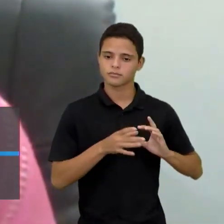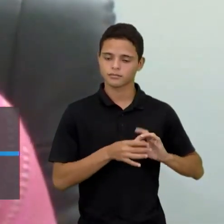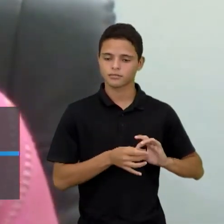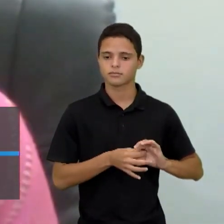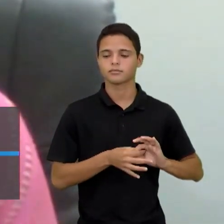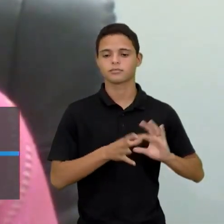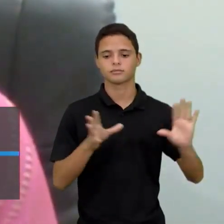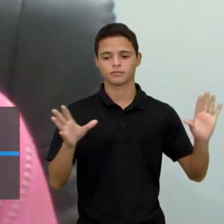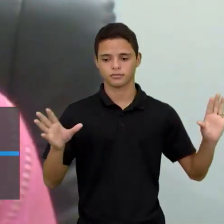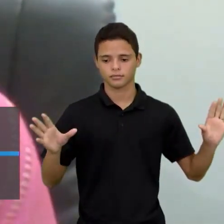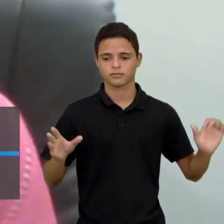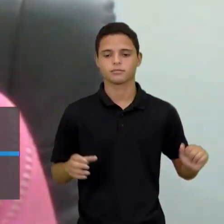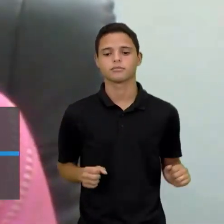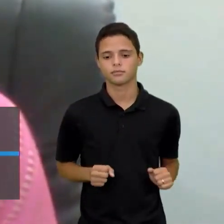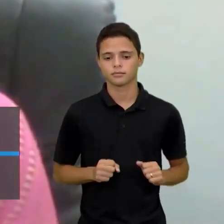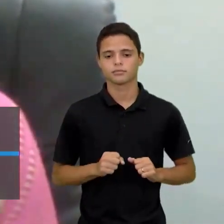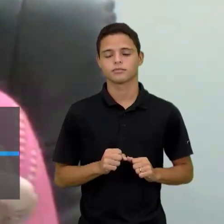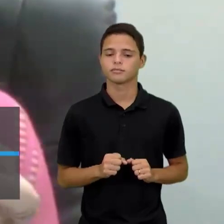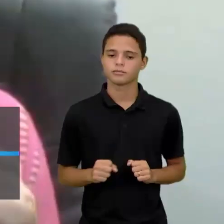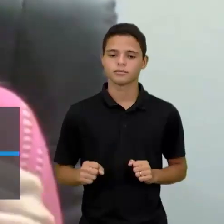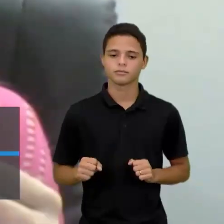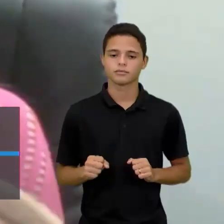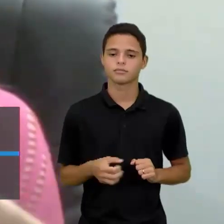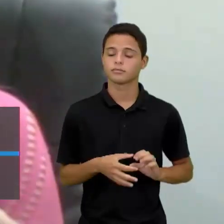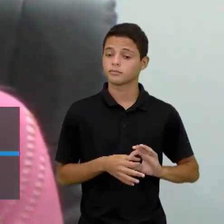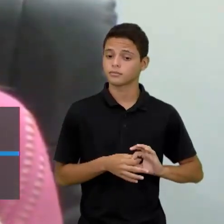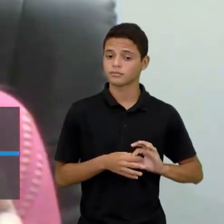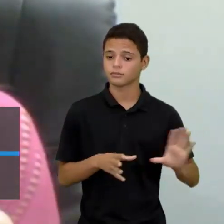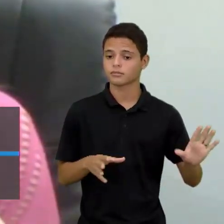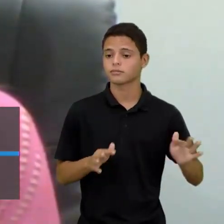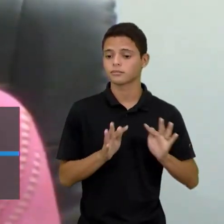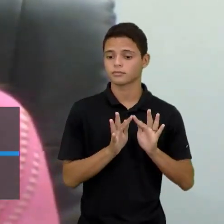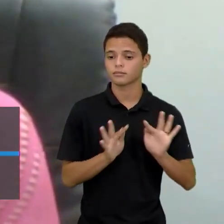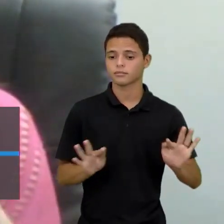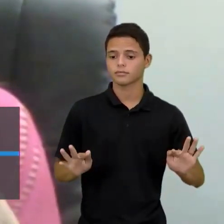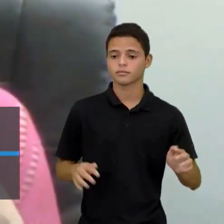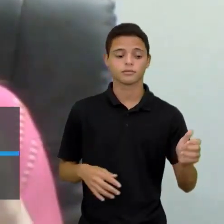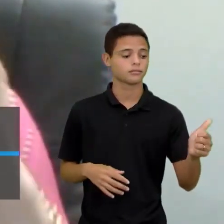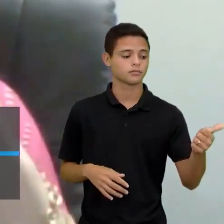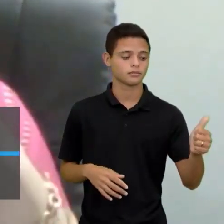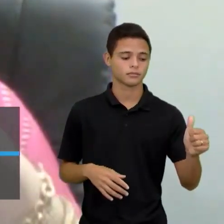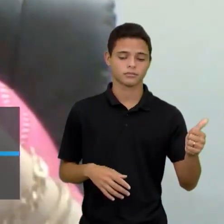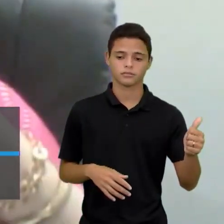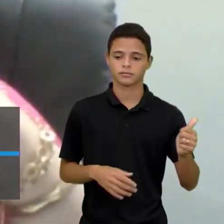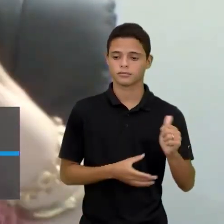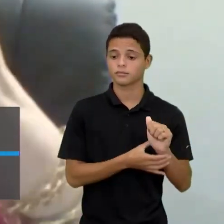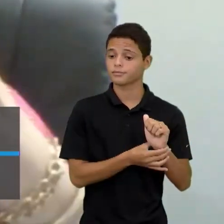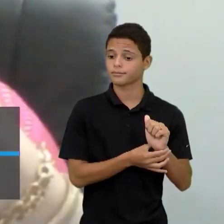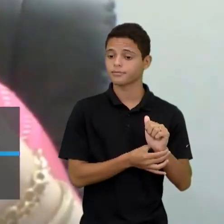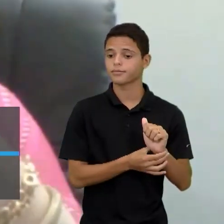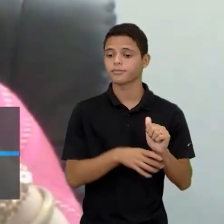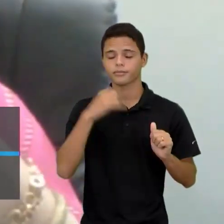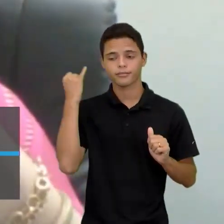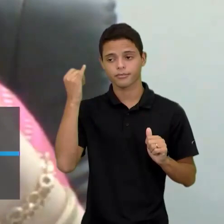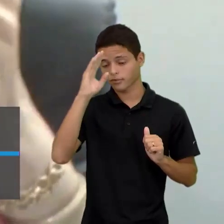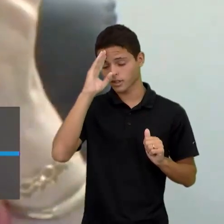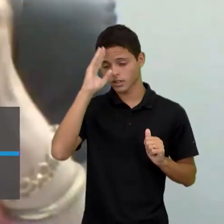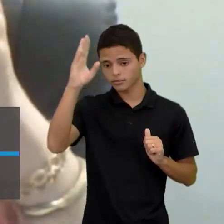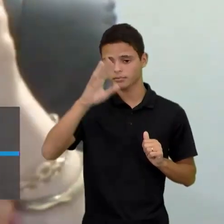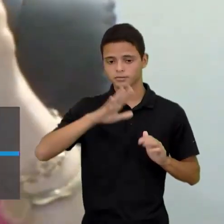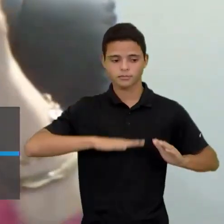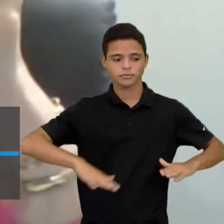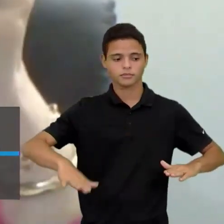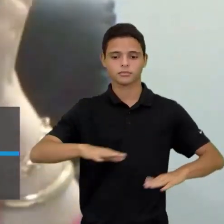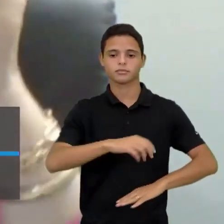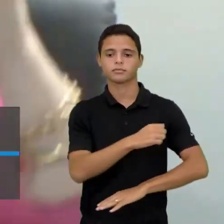disponíveis, tá, para esses alunos. Então, esse facilitador de punho e polegar é muito importante. A todos aqueles alunos